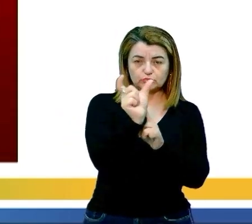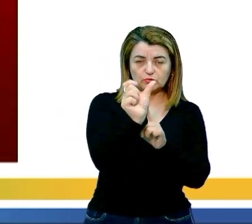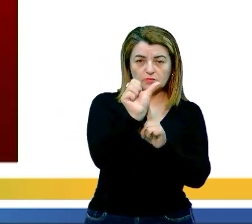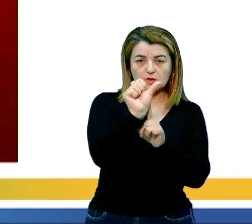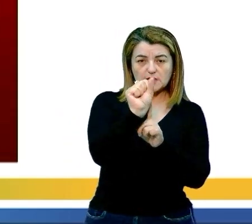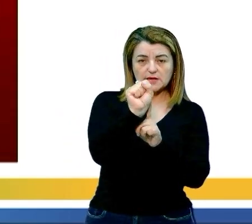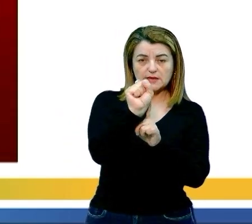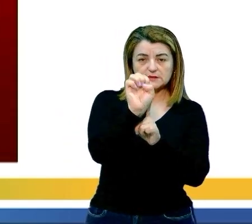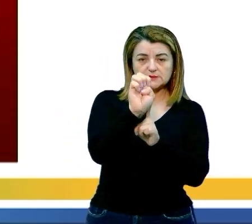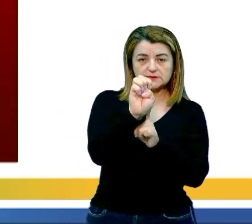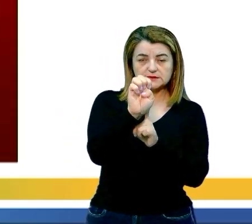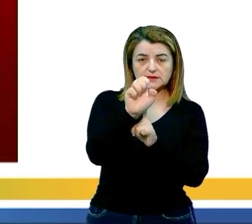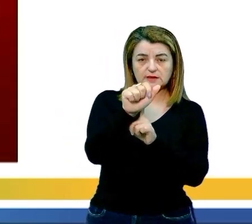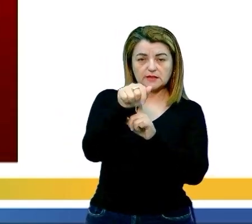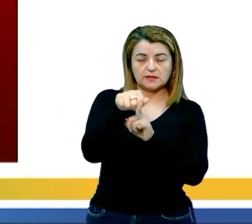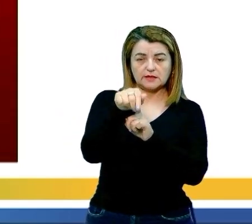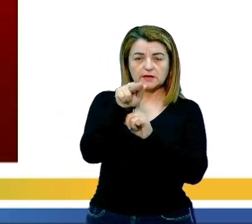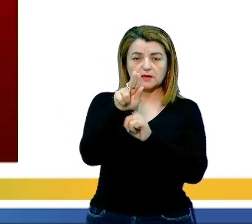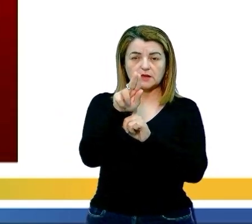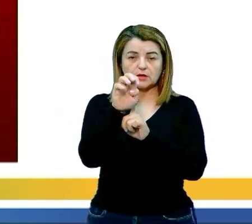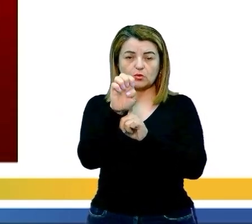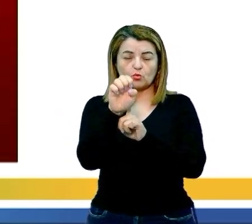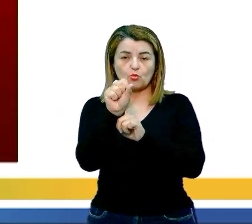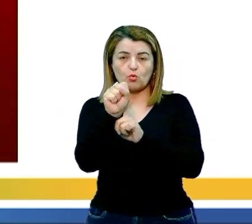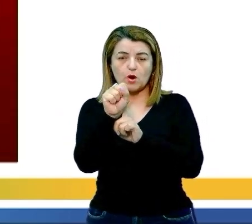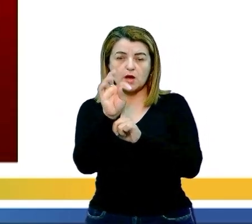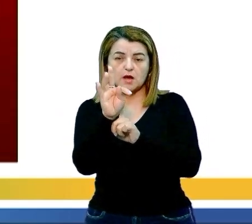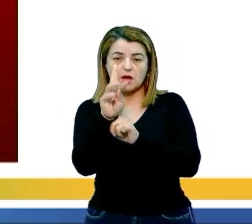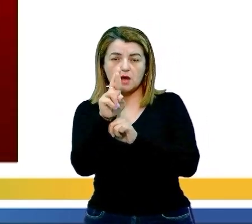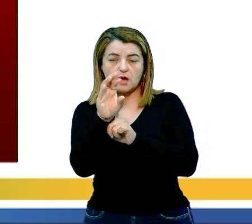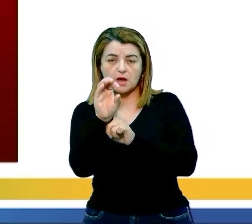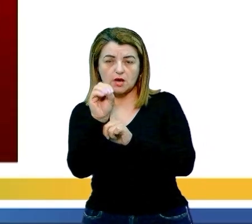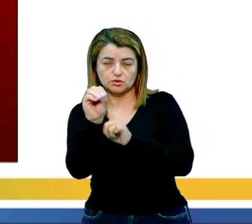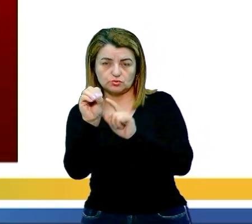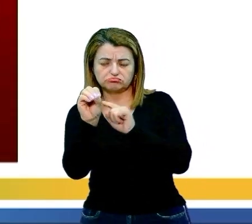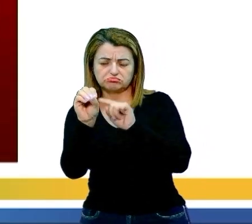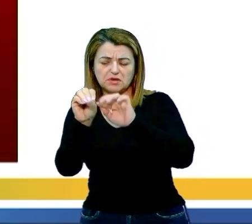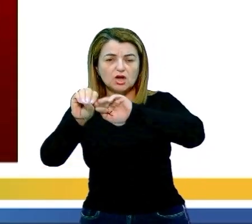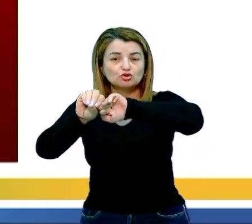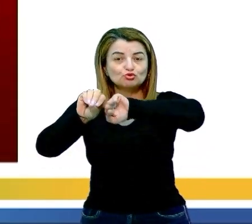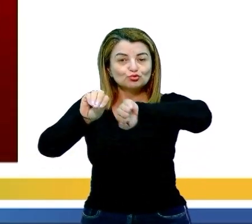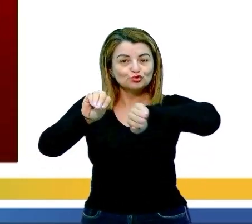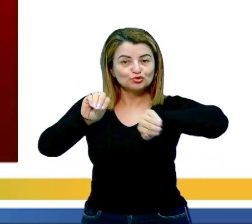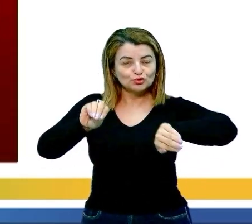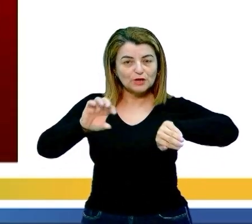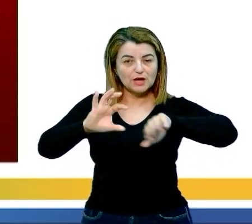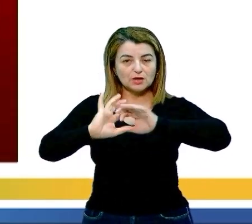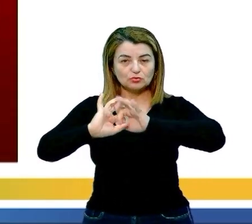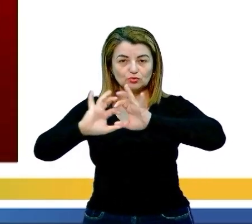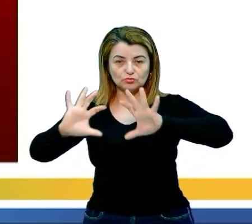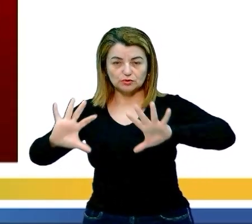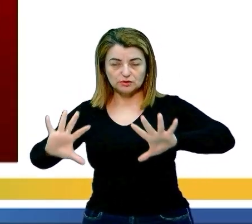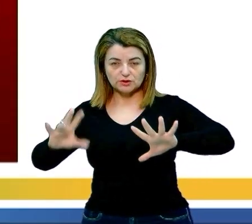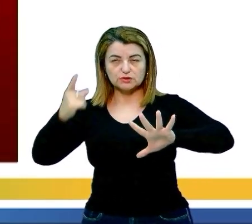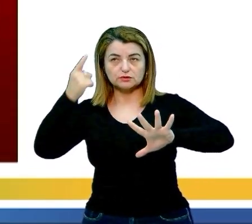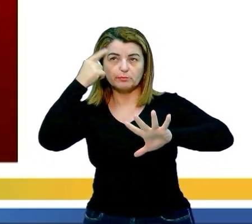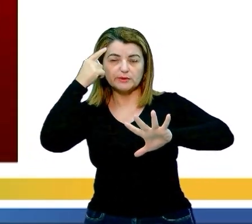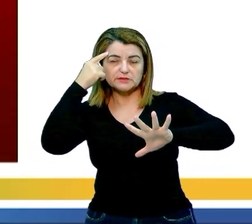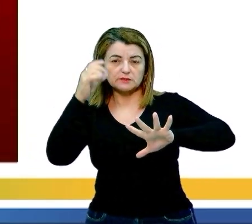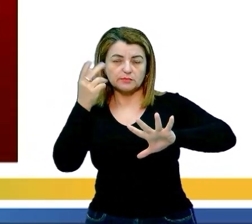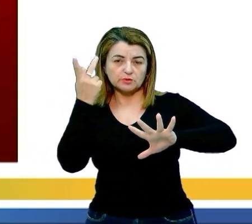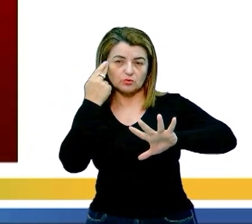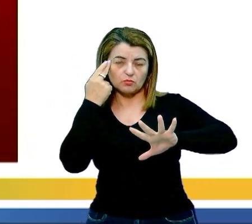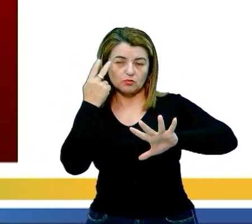forte, mas, na verdade, aqui nós estamos falando de uma maneira de tirar daquele contexto do senso comum,